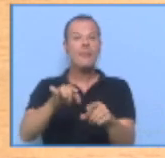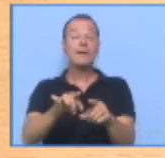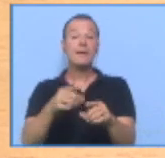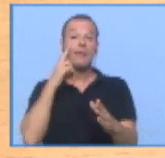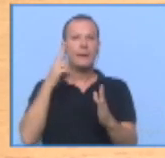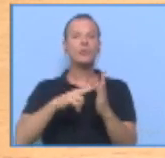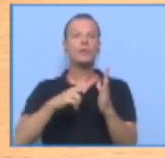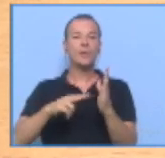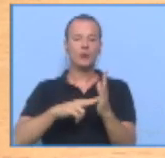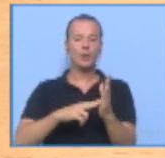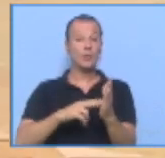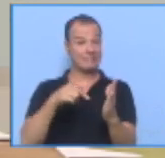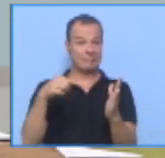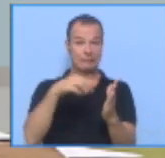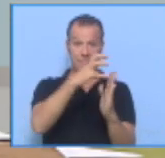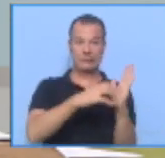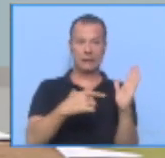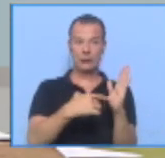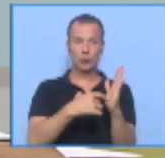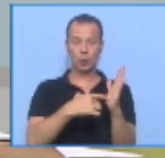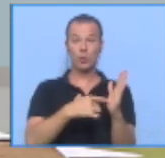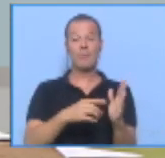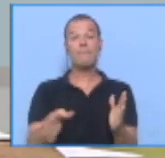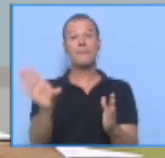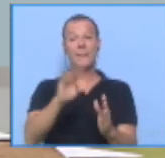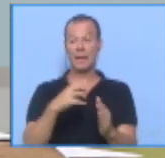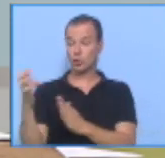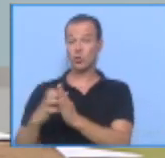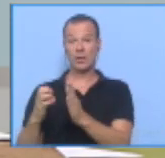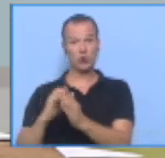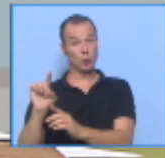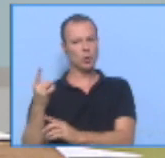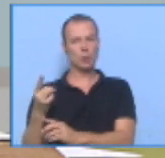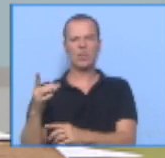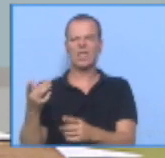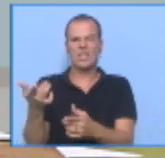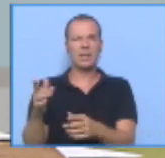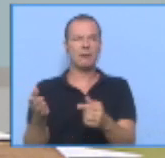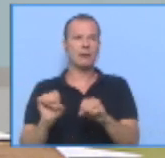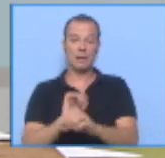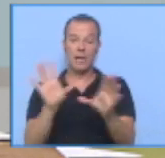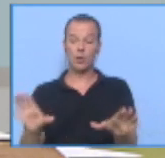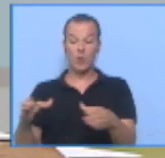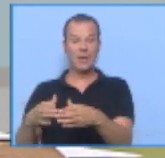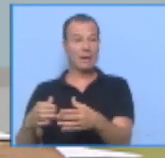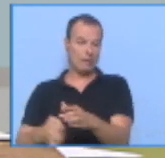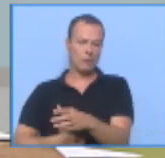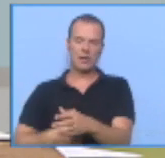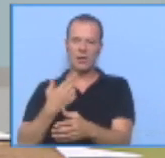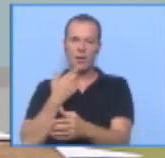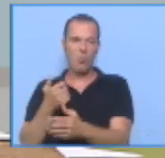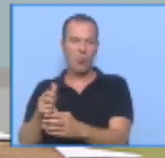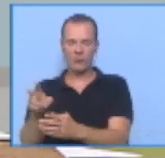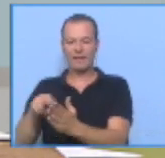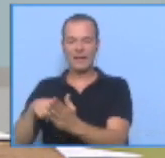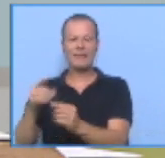texto cruzado com um texto que não pode deixar de ser lido por toda a gente, em especial pelas comunidades cristãs, que é a Laudato Si, não é? O documento